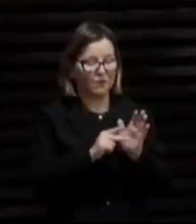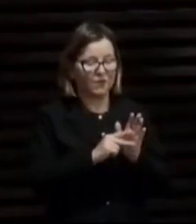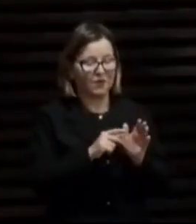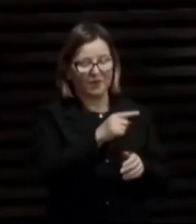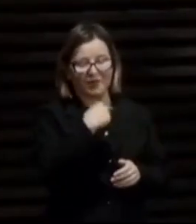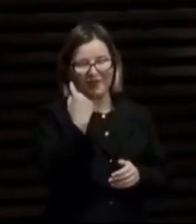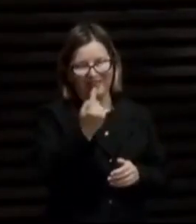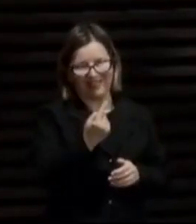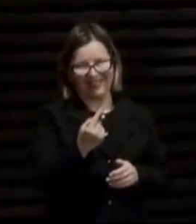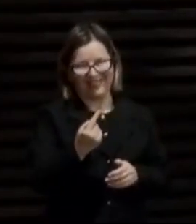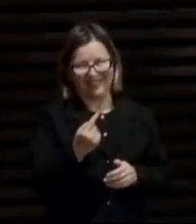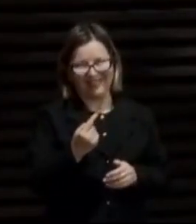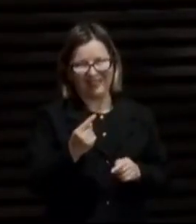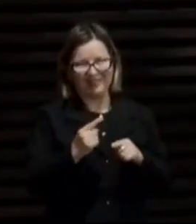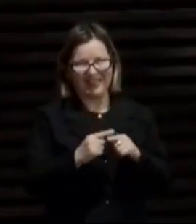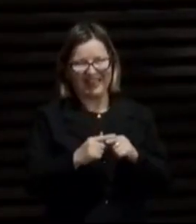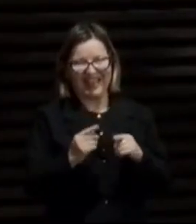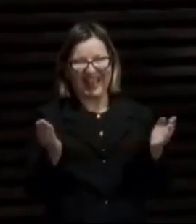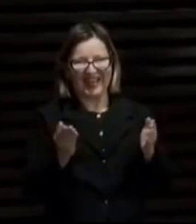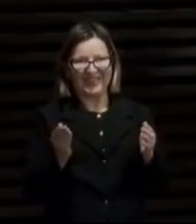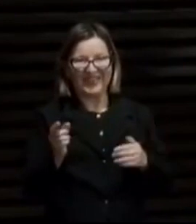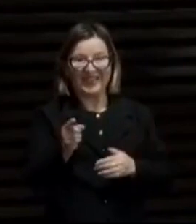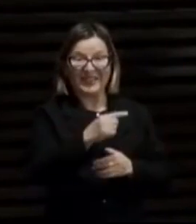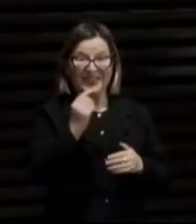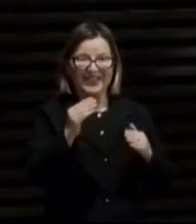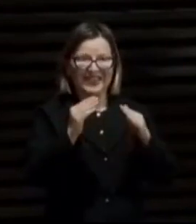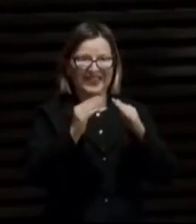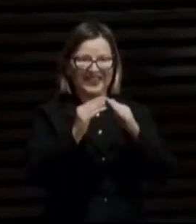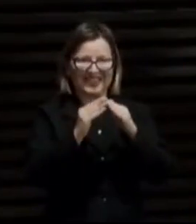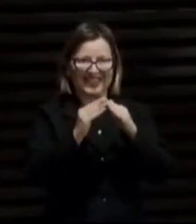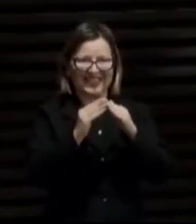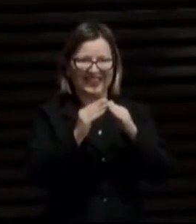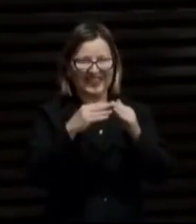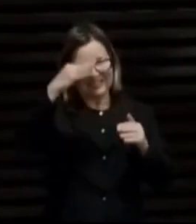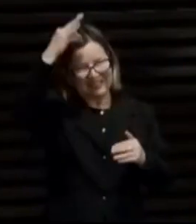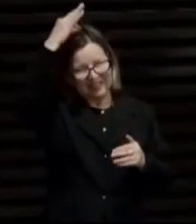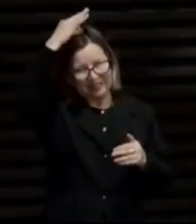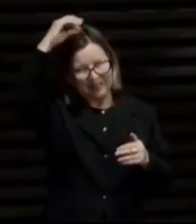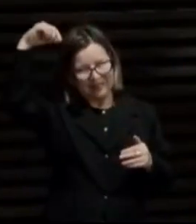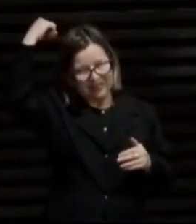do Espírito Santo. Nós devemos nos apartar do mal.